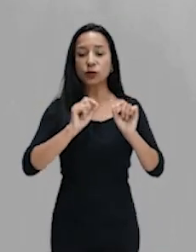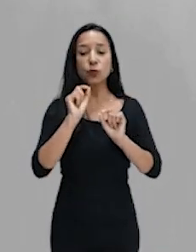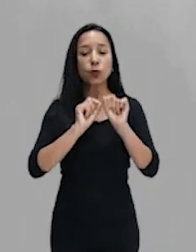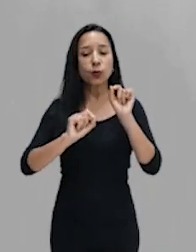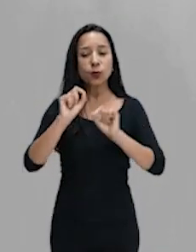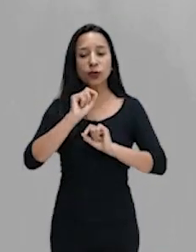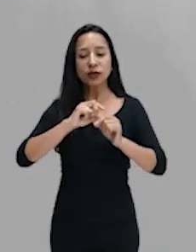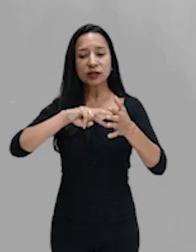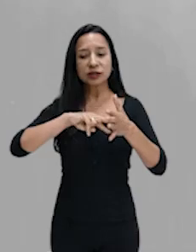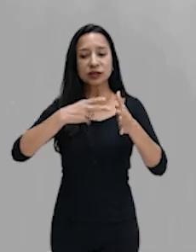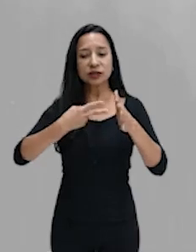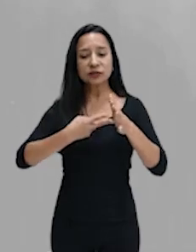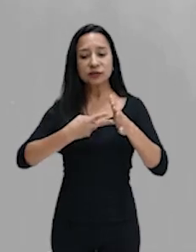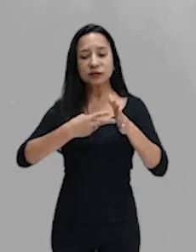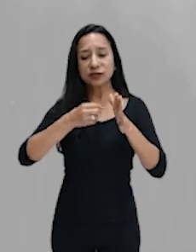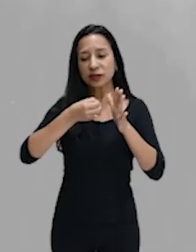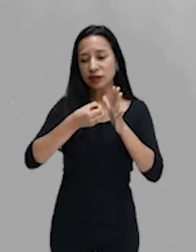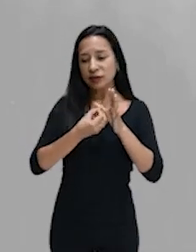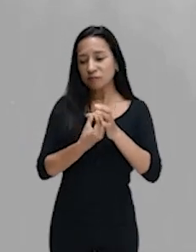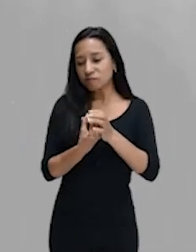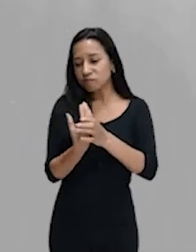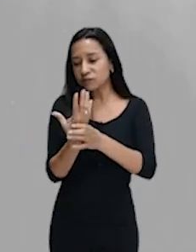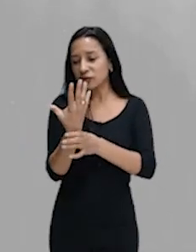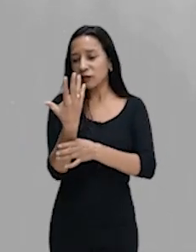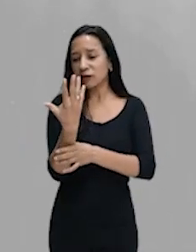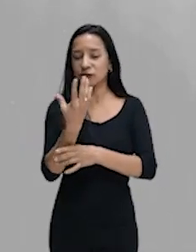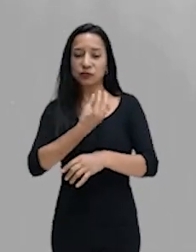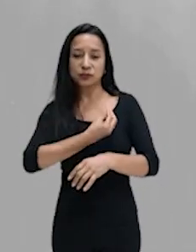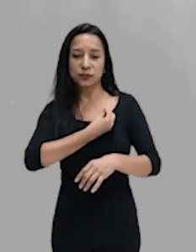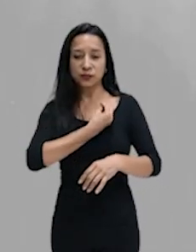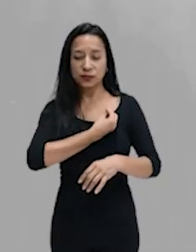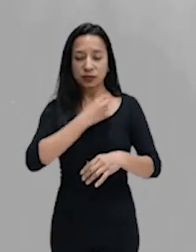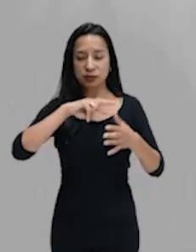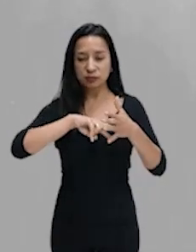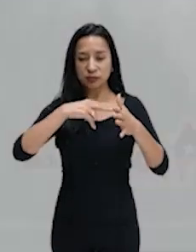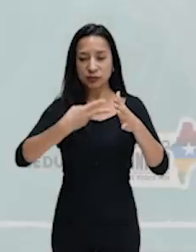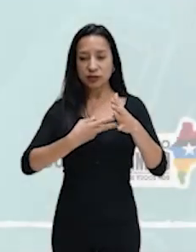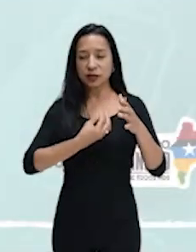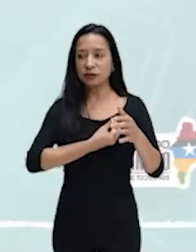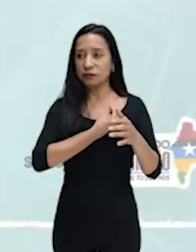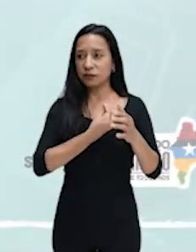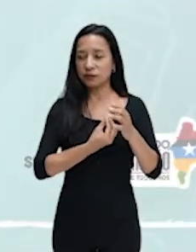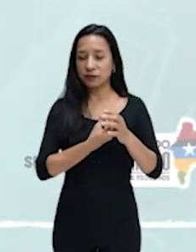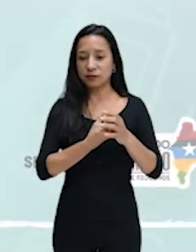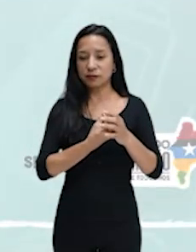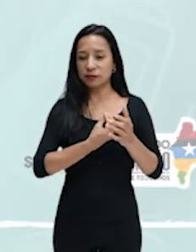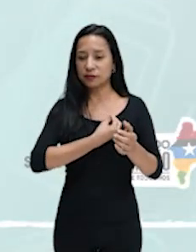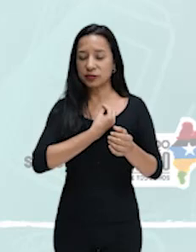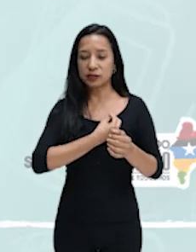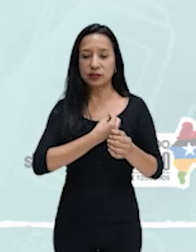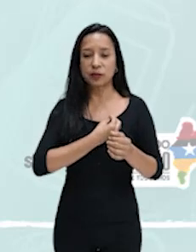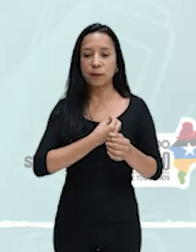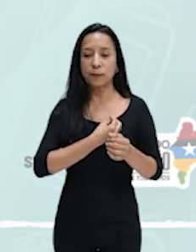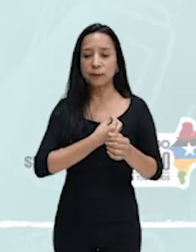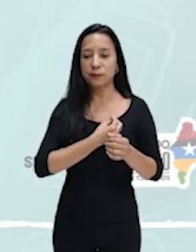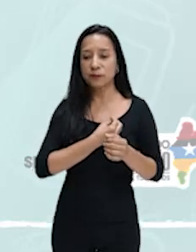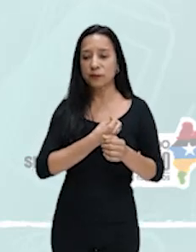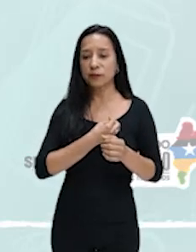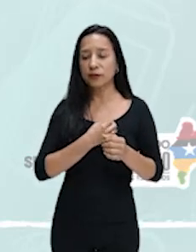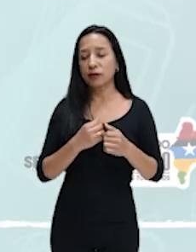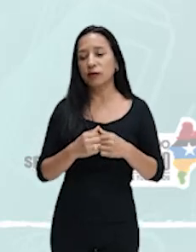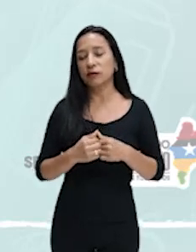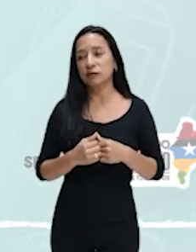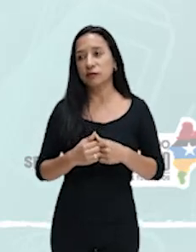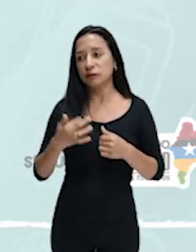Dá para fazer várias interpretações. Aqui eu tenho mais duas obras dela. As duas Fridas, lembra que foi falado lá numa